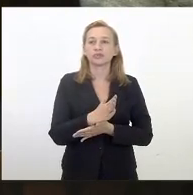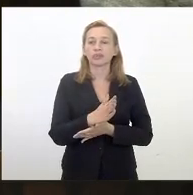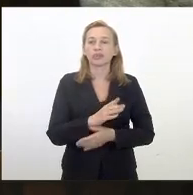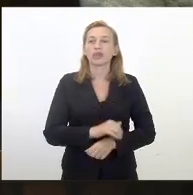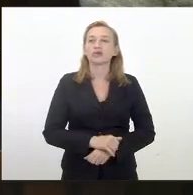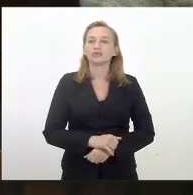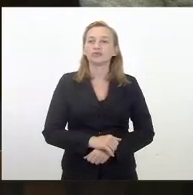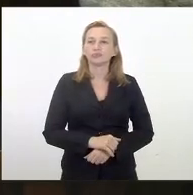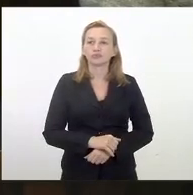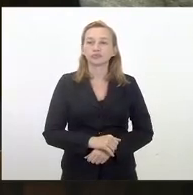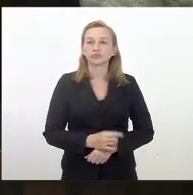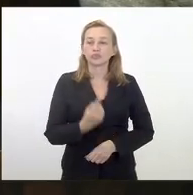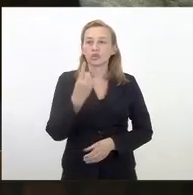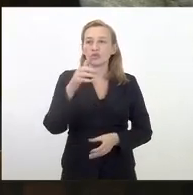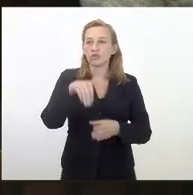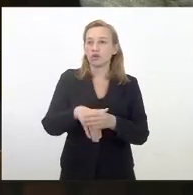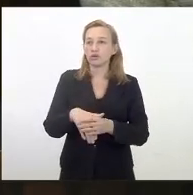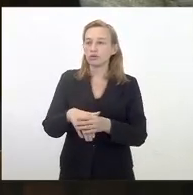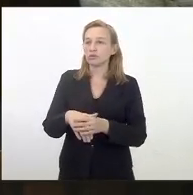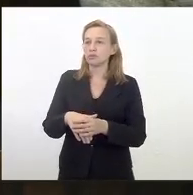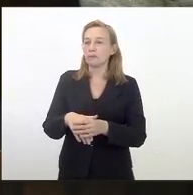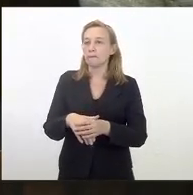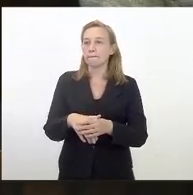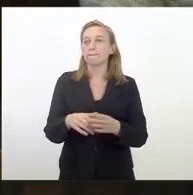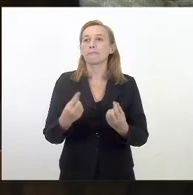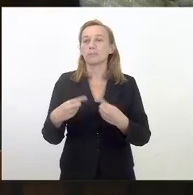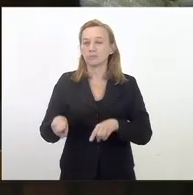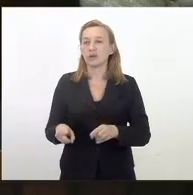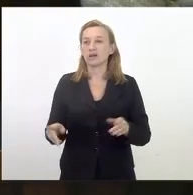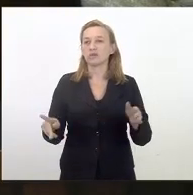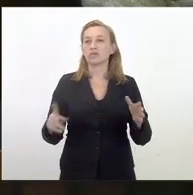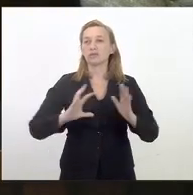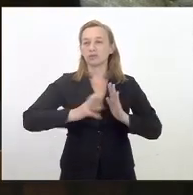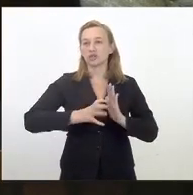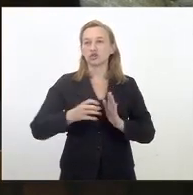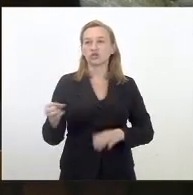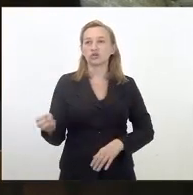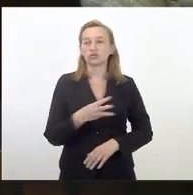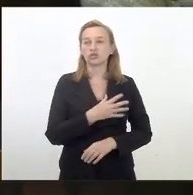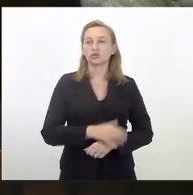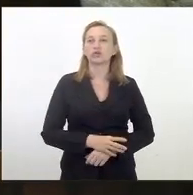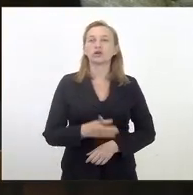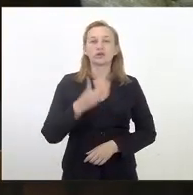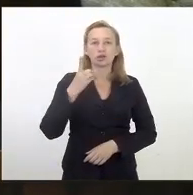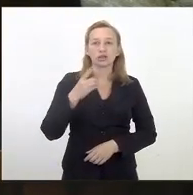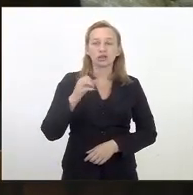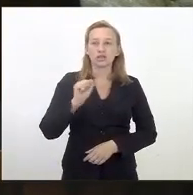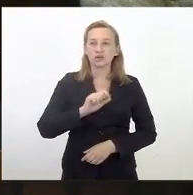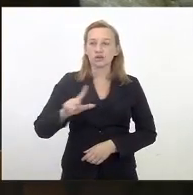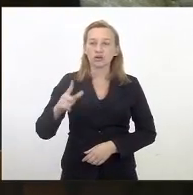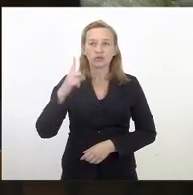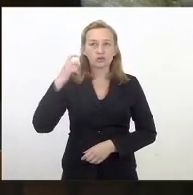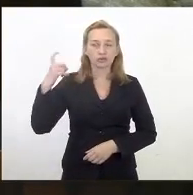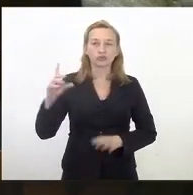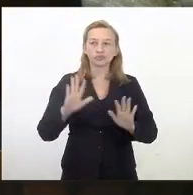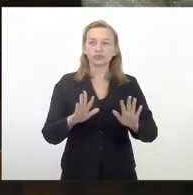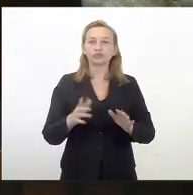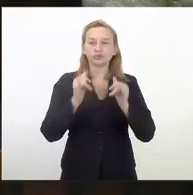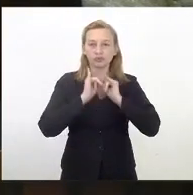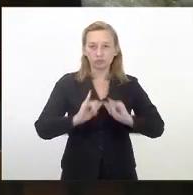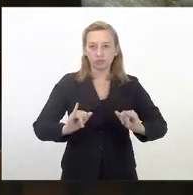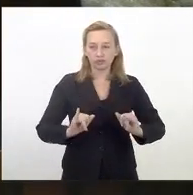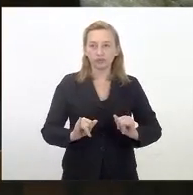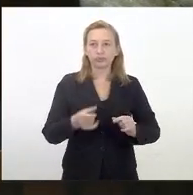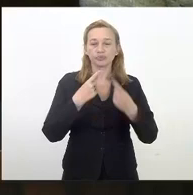vai à promulgação com voto pela abstenção do novo seus som tá aberto Samuel o anuncio